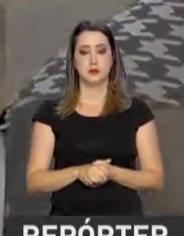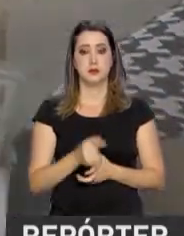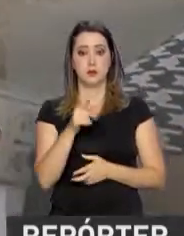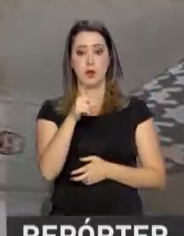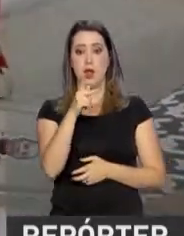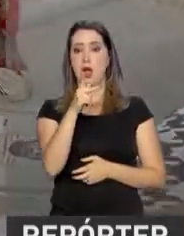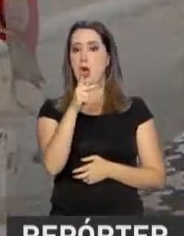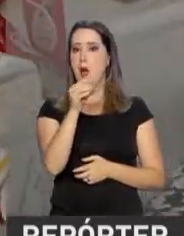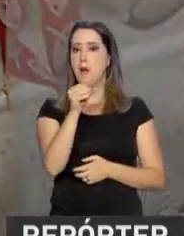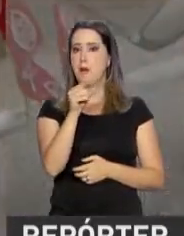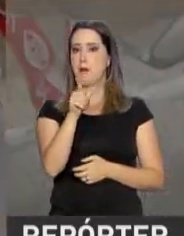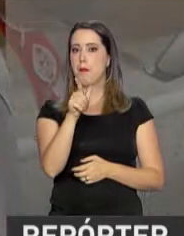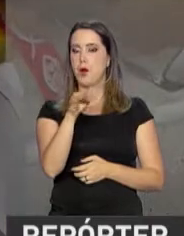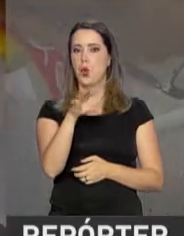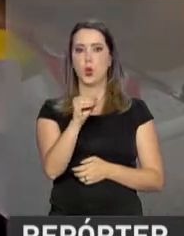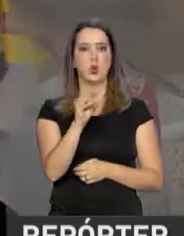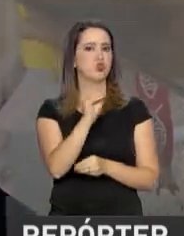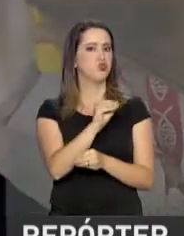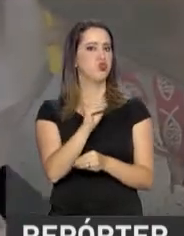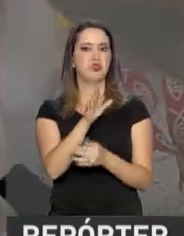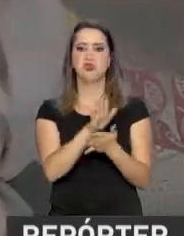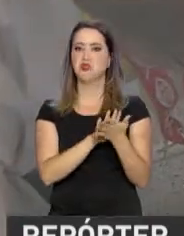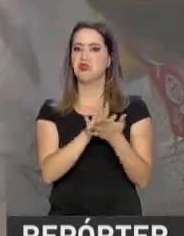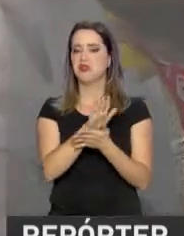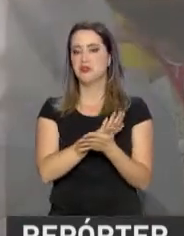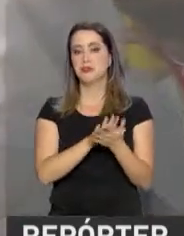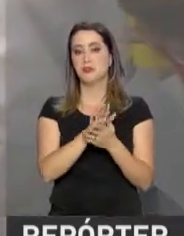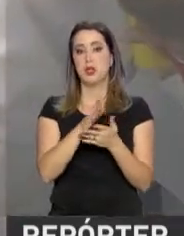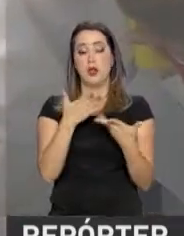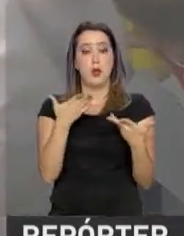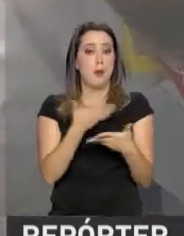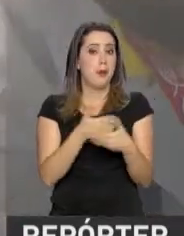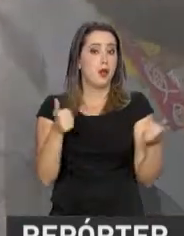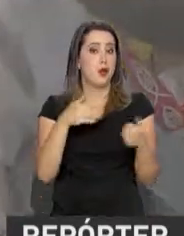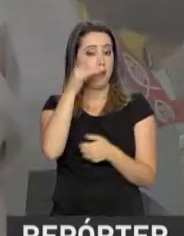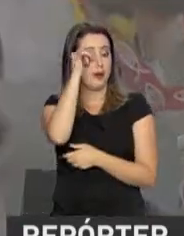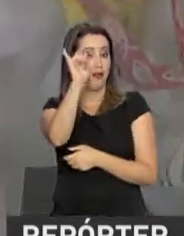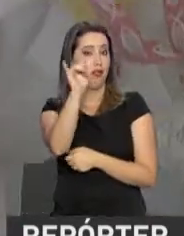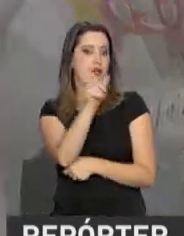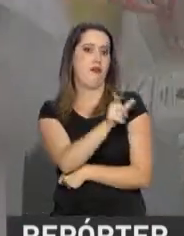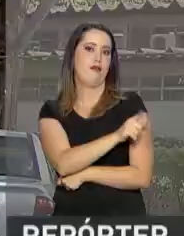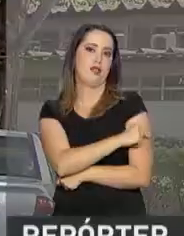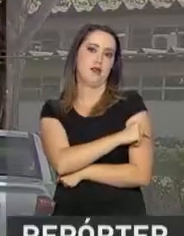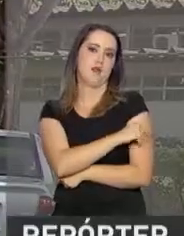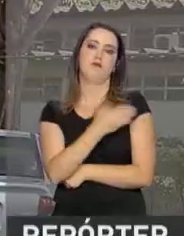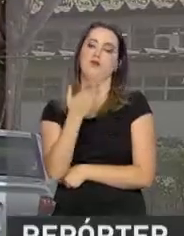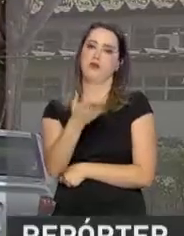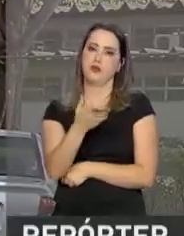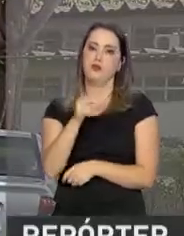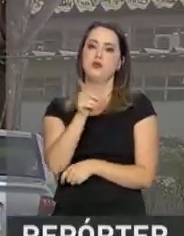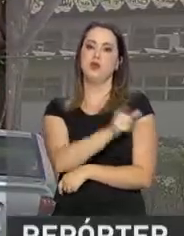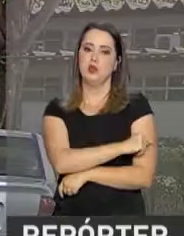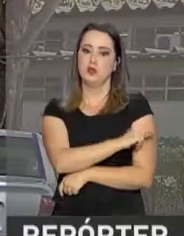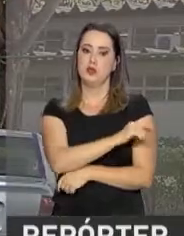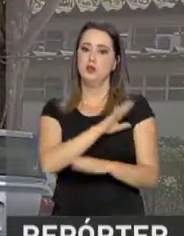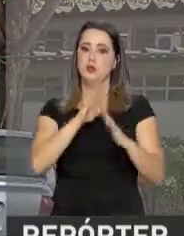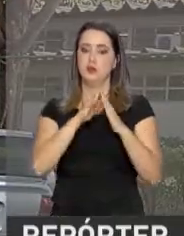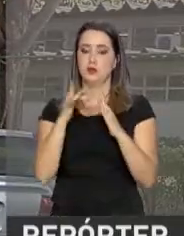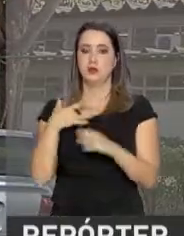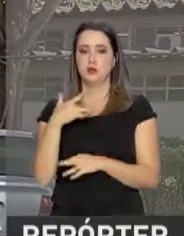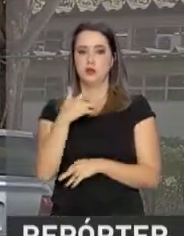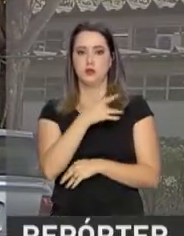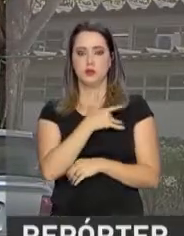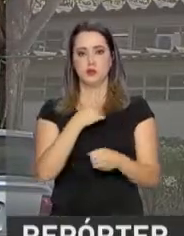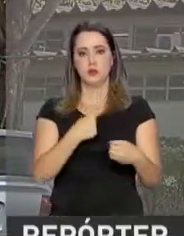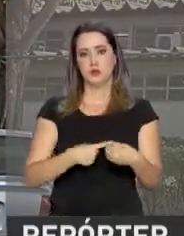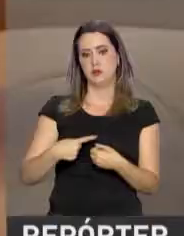pólio não tem tratamento específico ea forma mais eficaz de evitar a doença é a vacinação as doses são dadas nos postos da rede